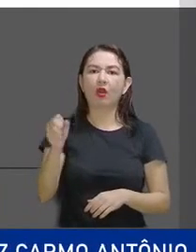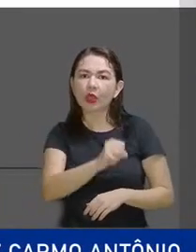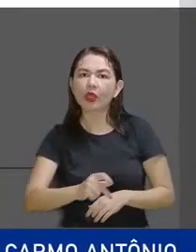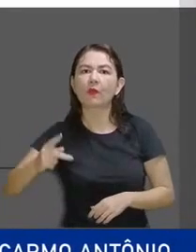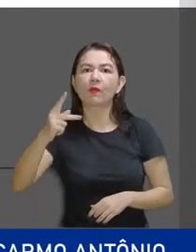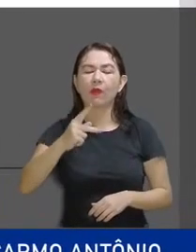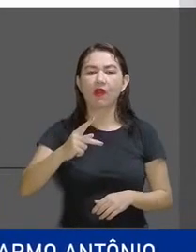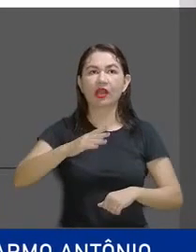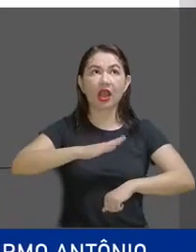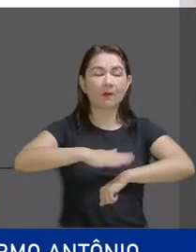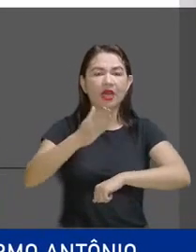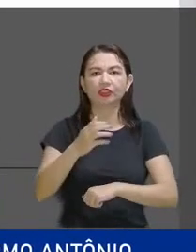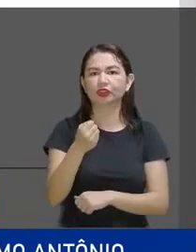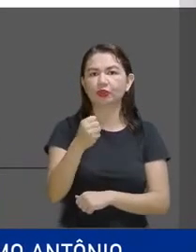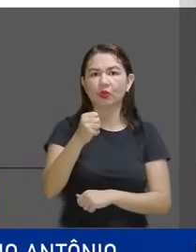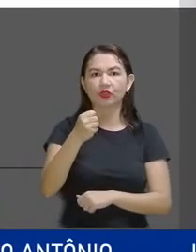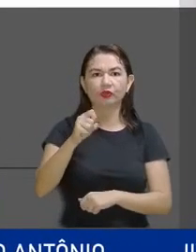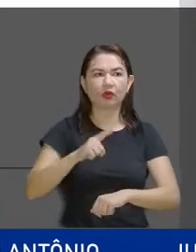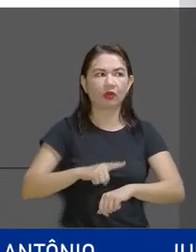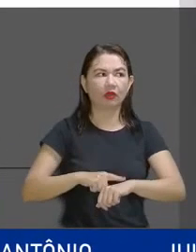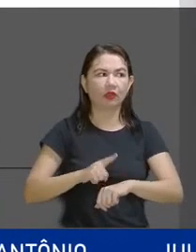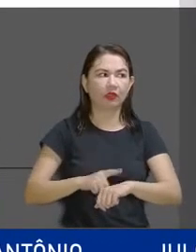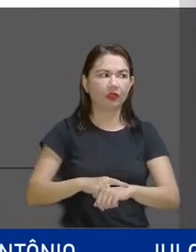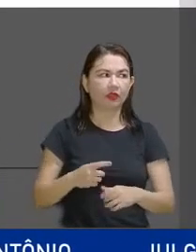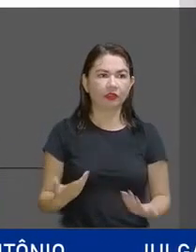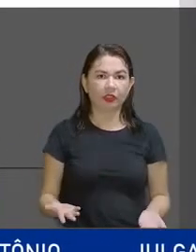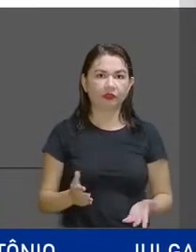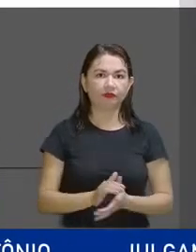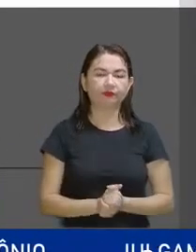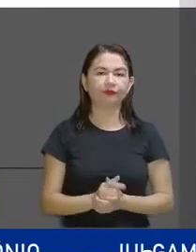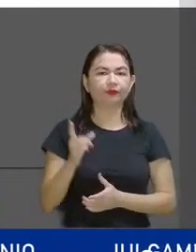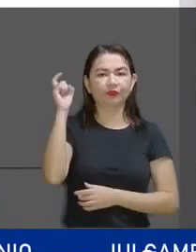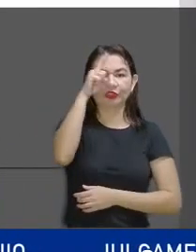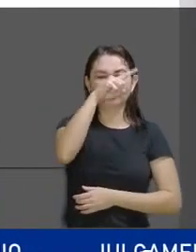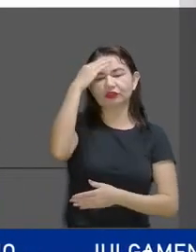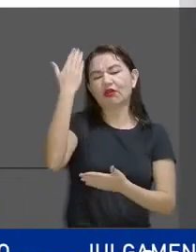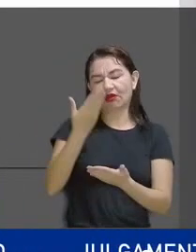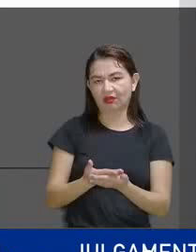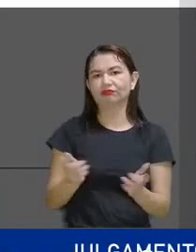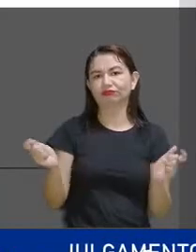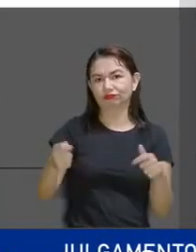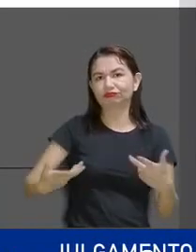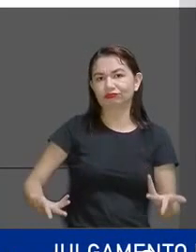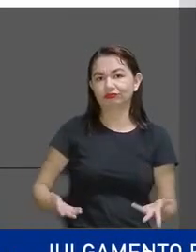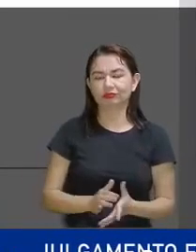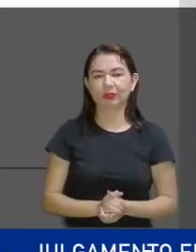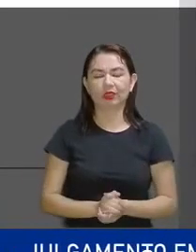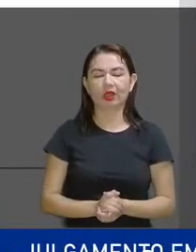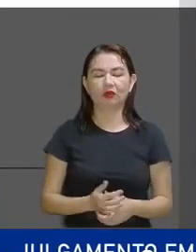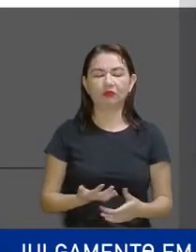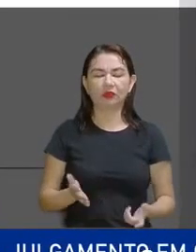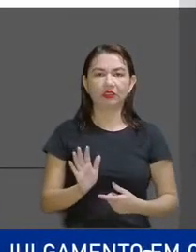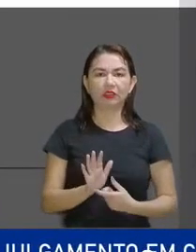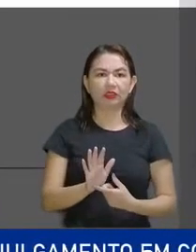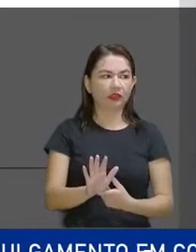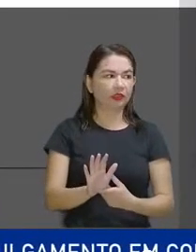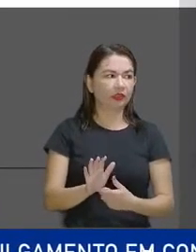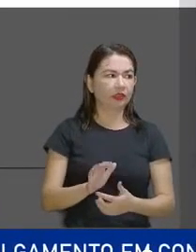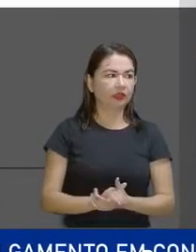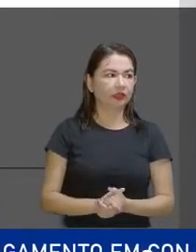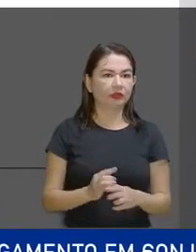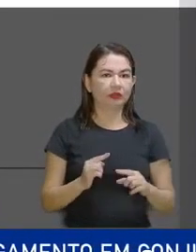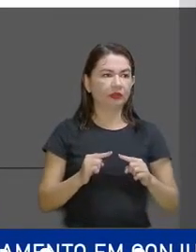de 8 horas, de modo que os poucos e contraditórios elementos fáticos apresentados por Felipe e Irlon não se demonstram compatíveis